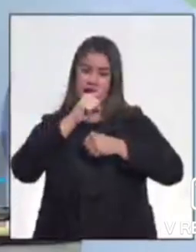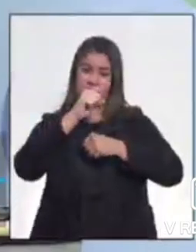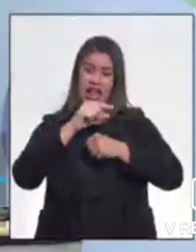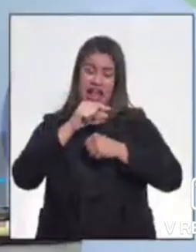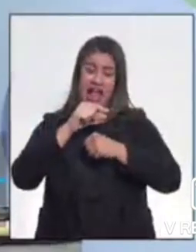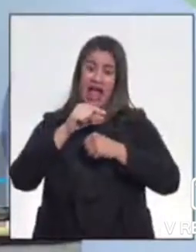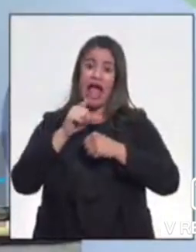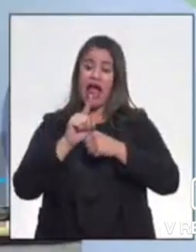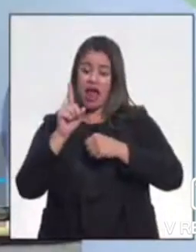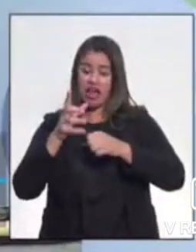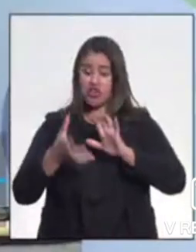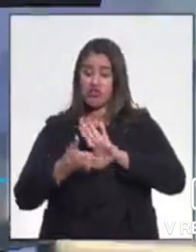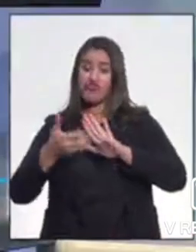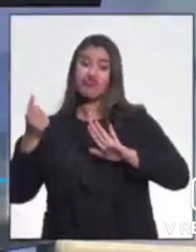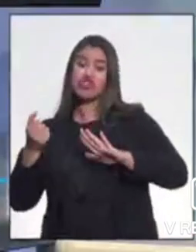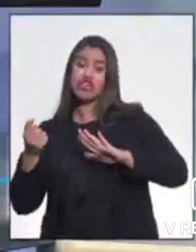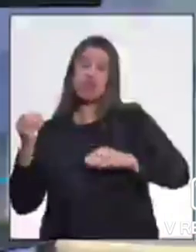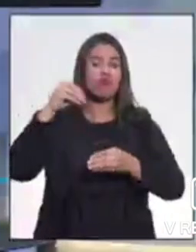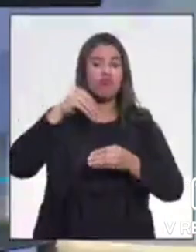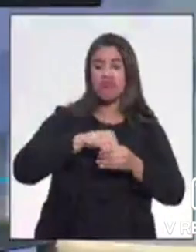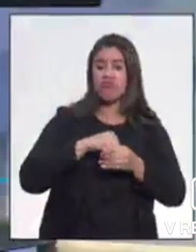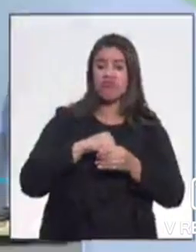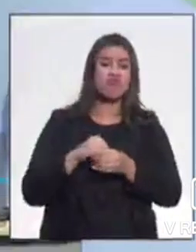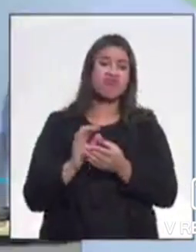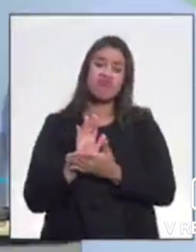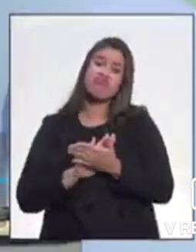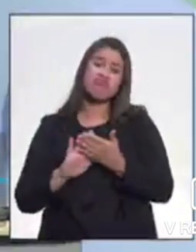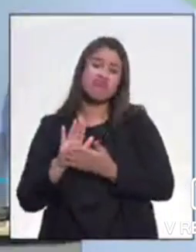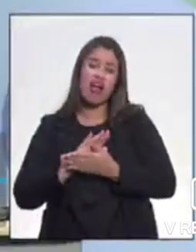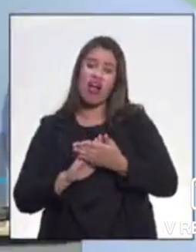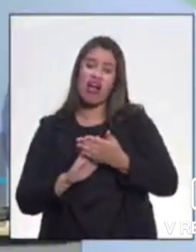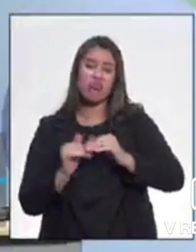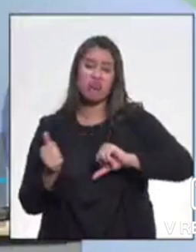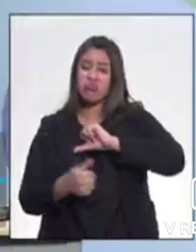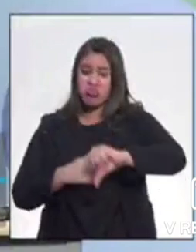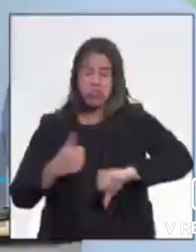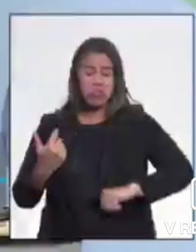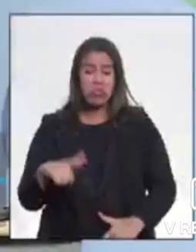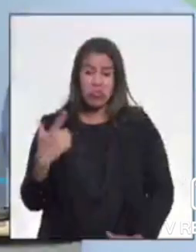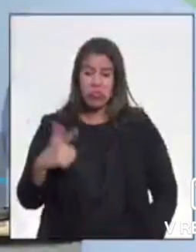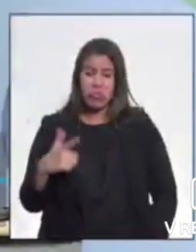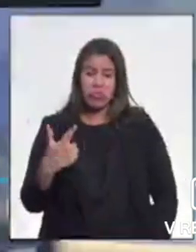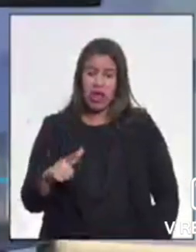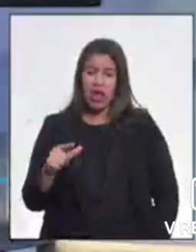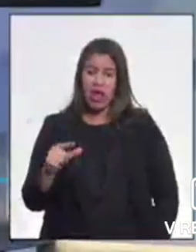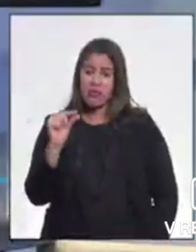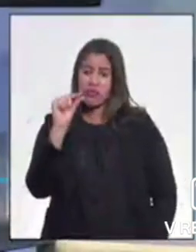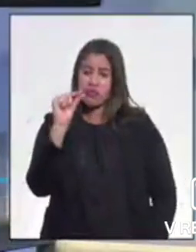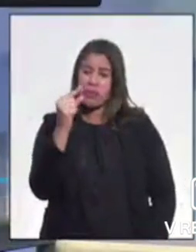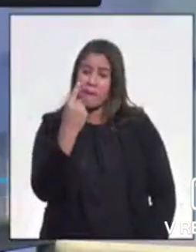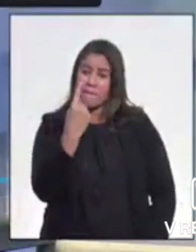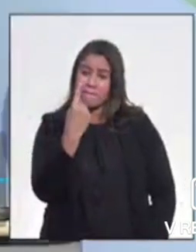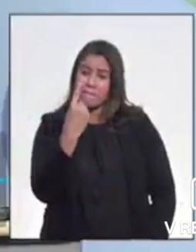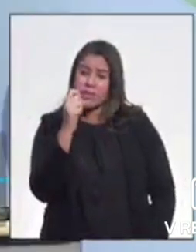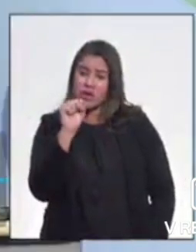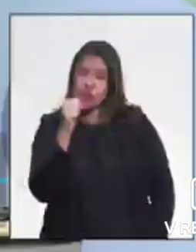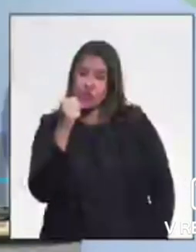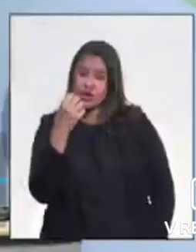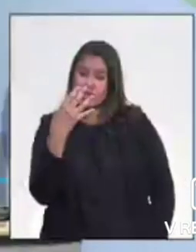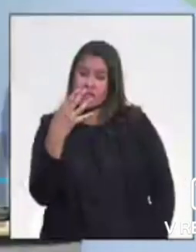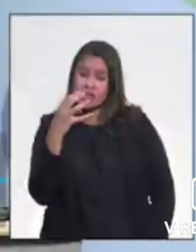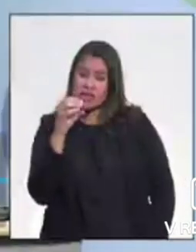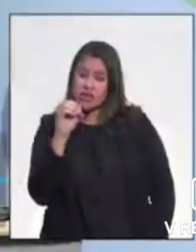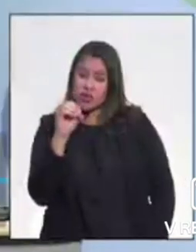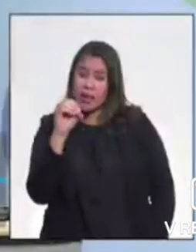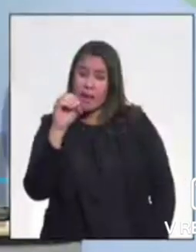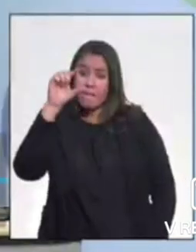elétron, não vai mudar nada. Não. Né? Vai estar só a massa, a proporção é tão, né, 1840 vezes menor